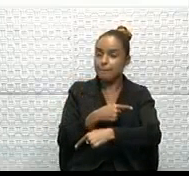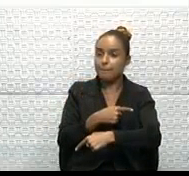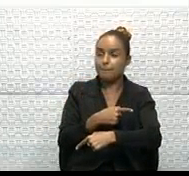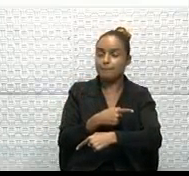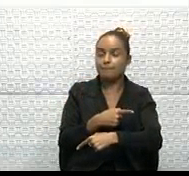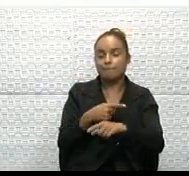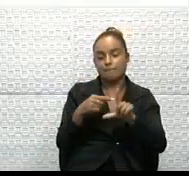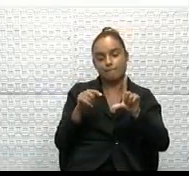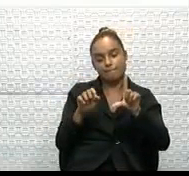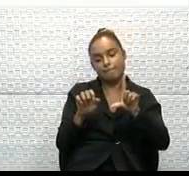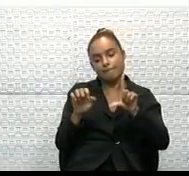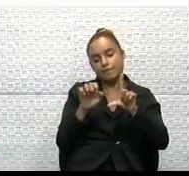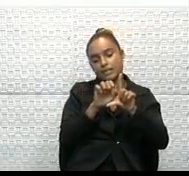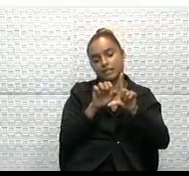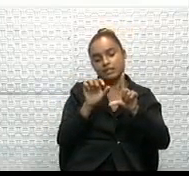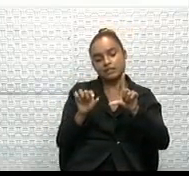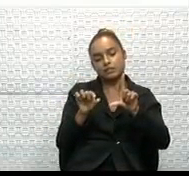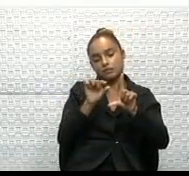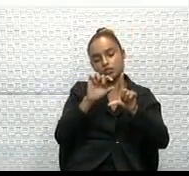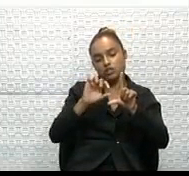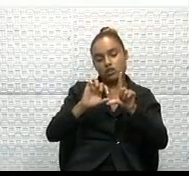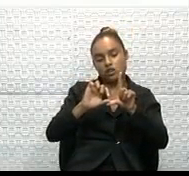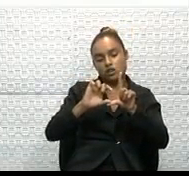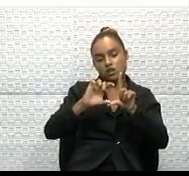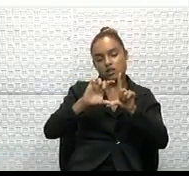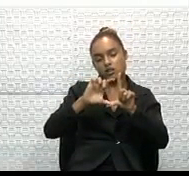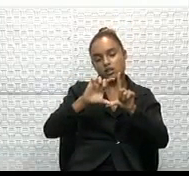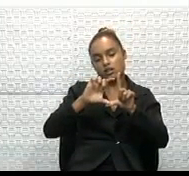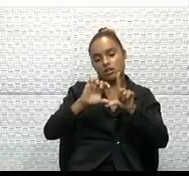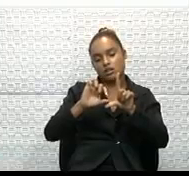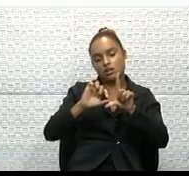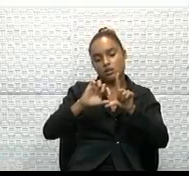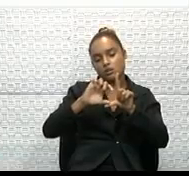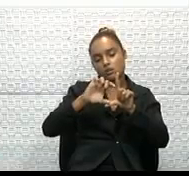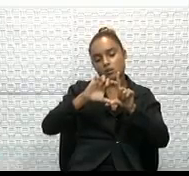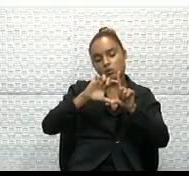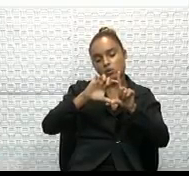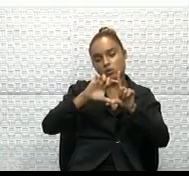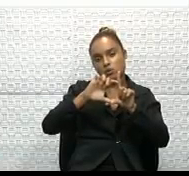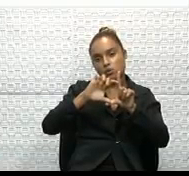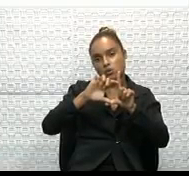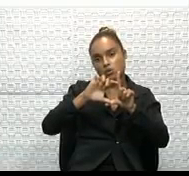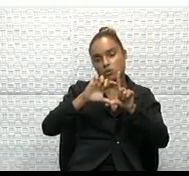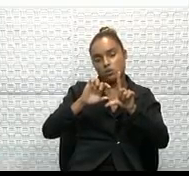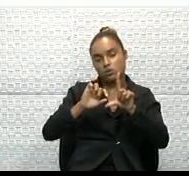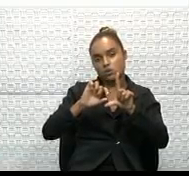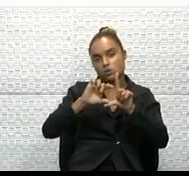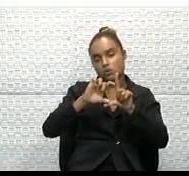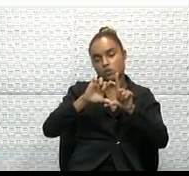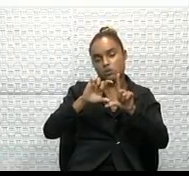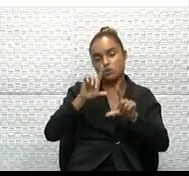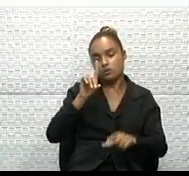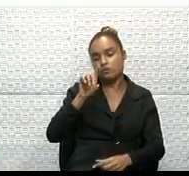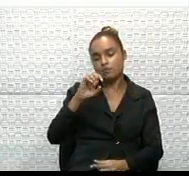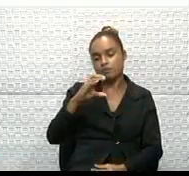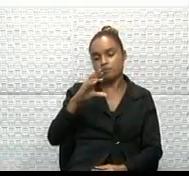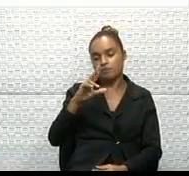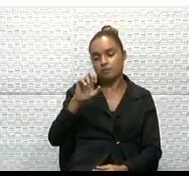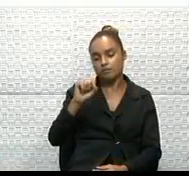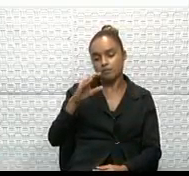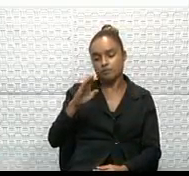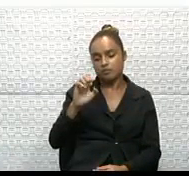para o lado contrário das anteriores. Ela é uma reta decrescente. Se ela é